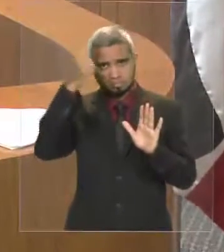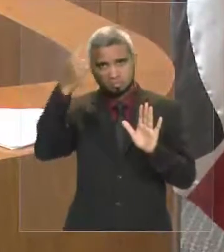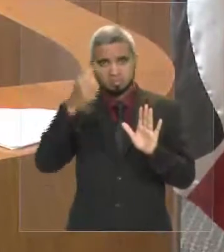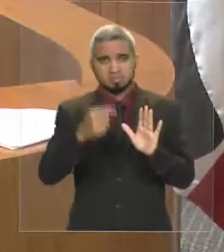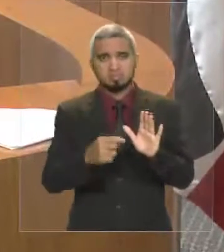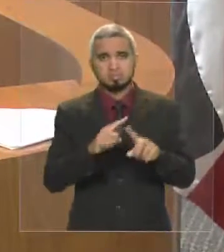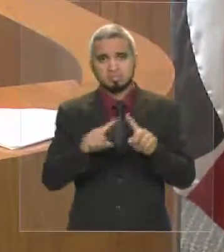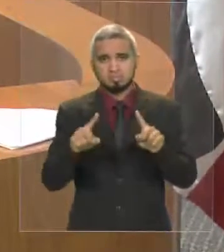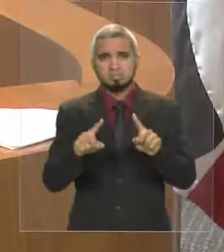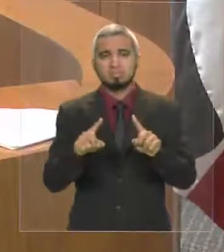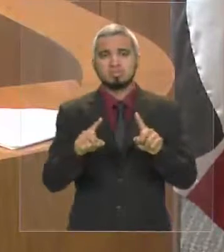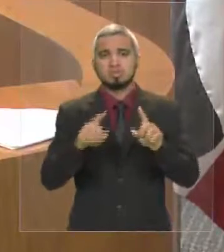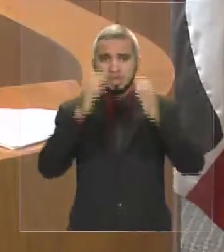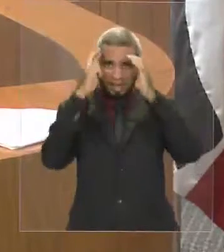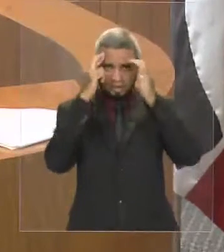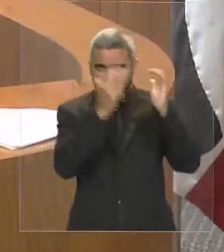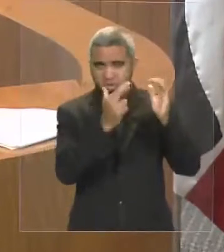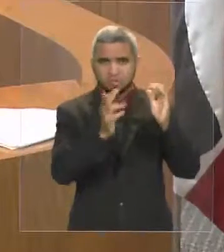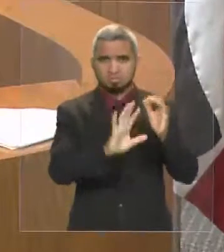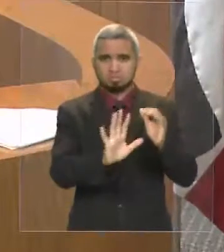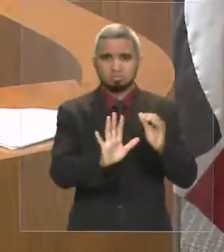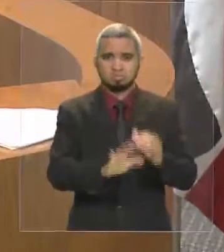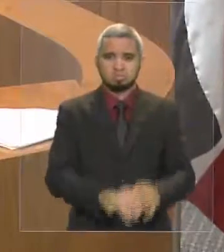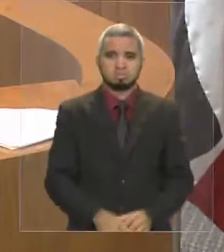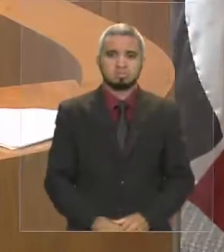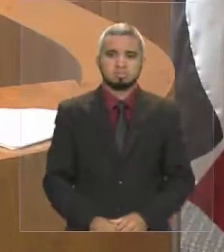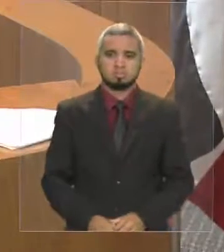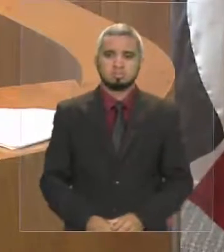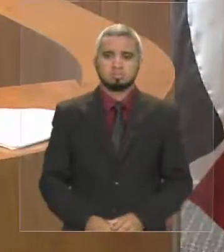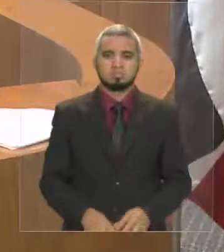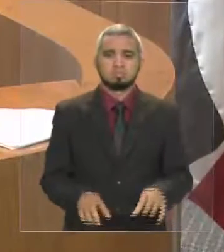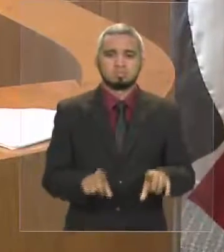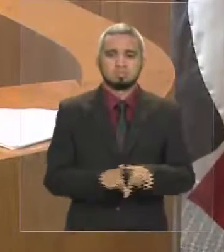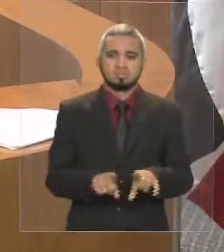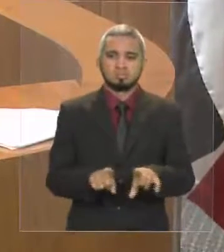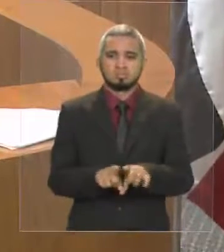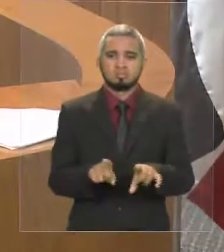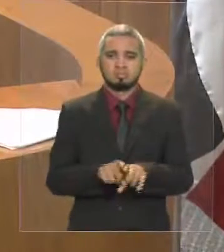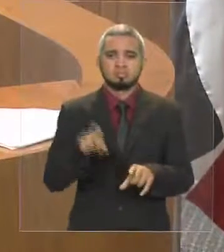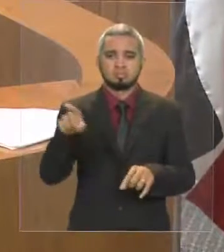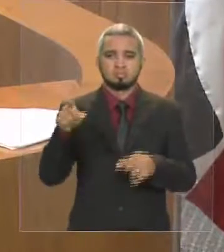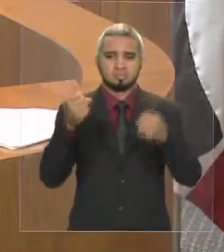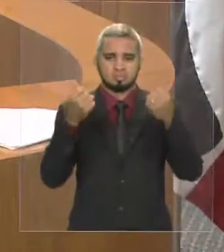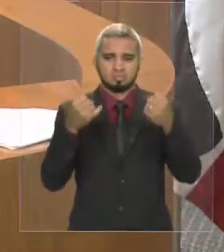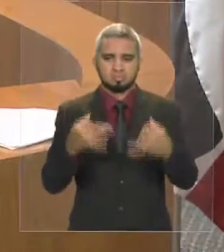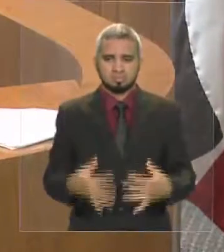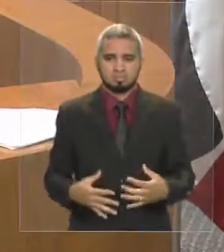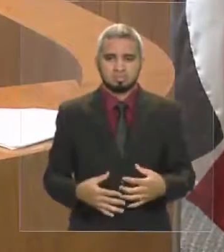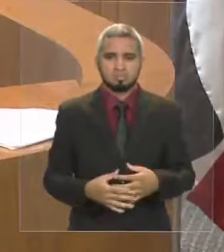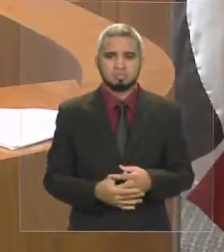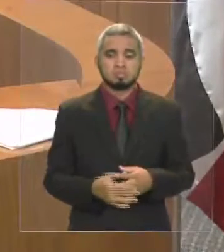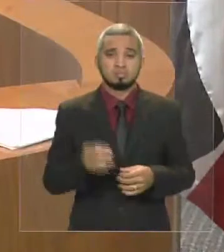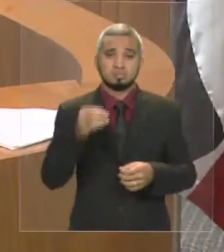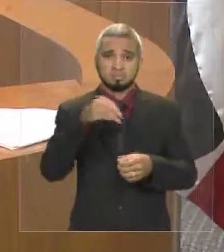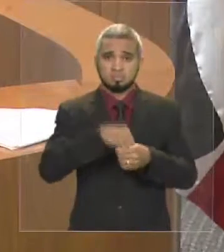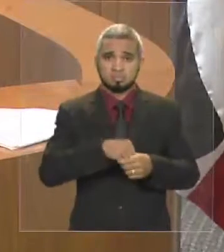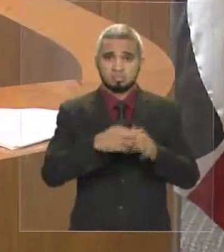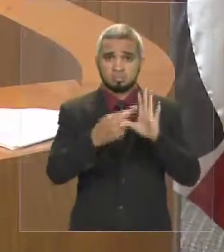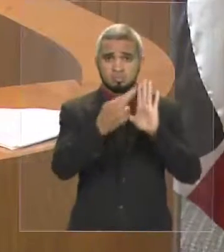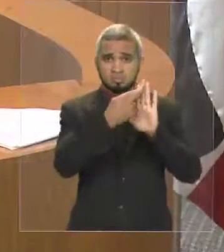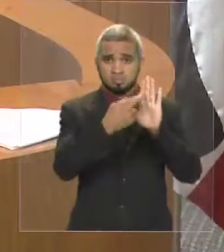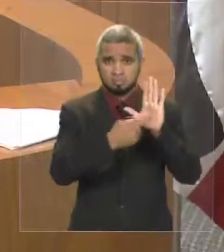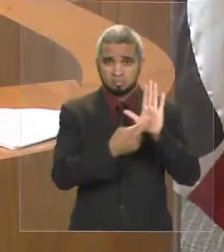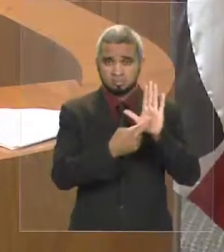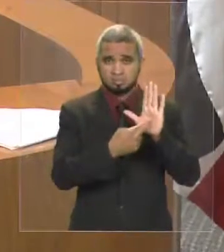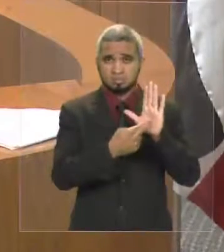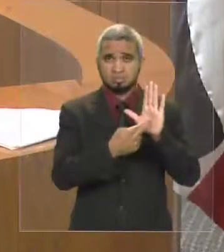hoje é desrespeitada. E Vossa Excelência toca num ponto importante, porque dentre os requisitos para que o pequeno